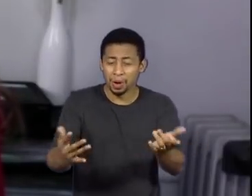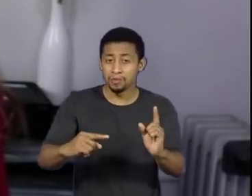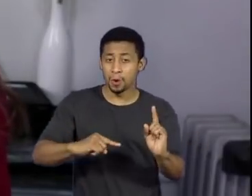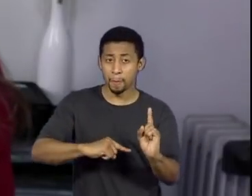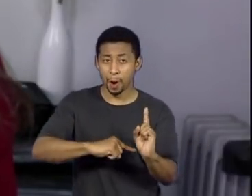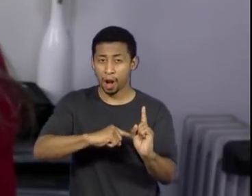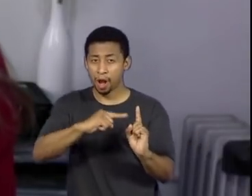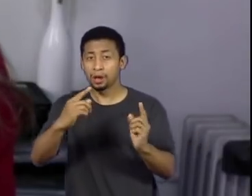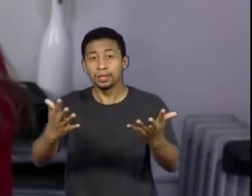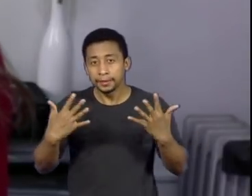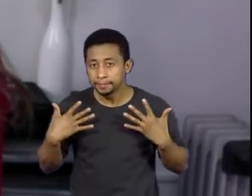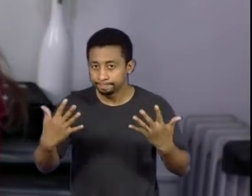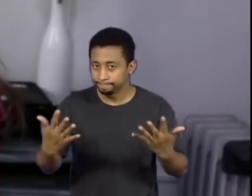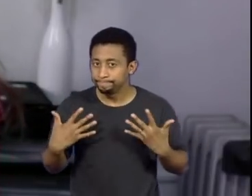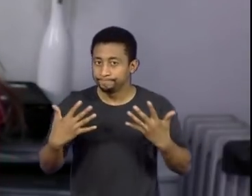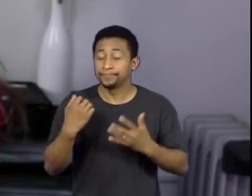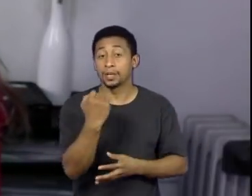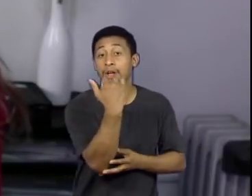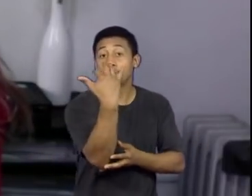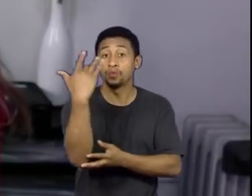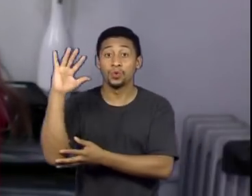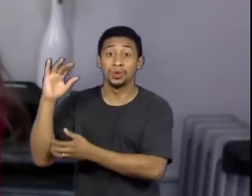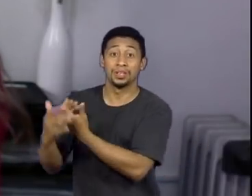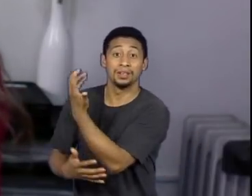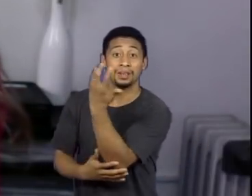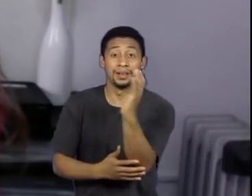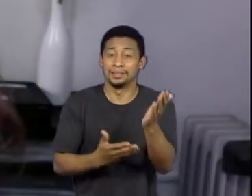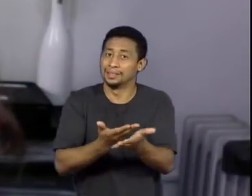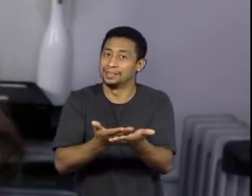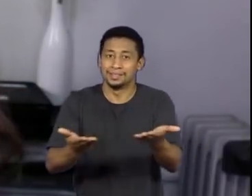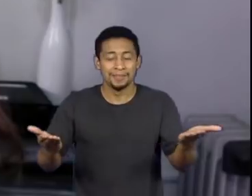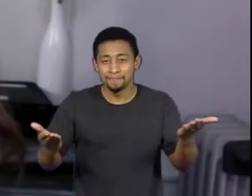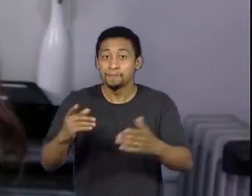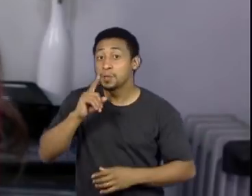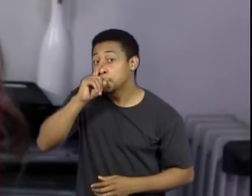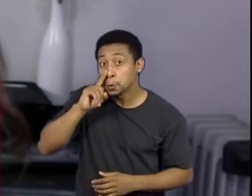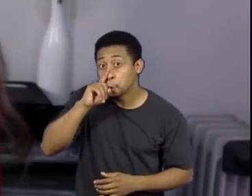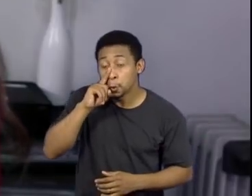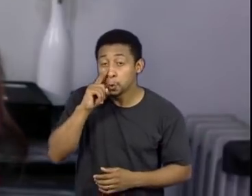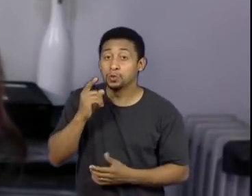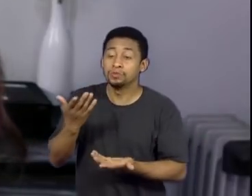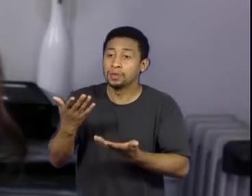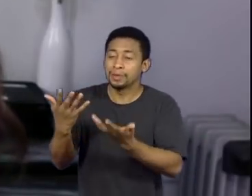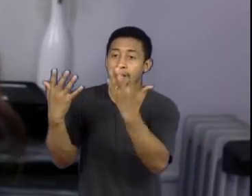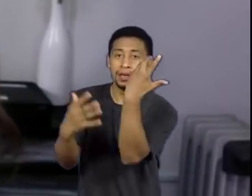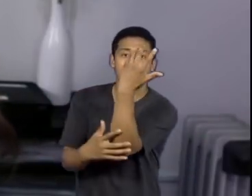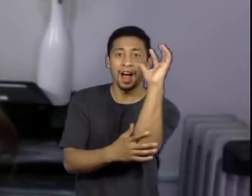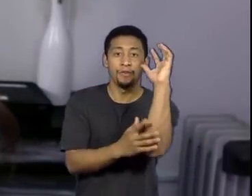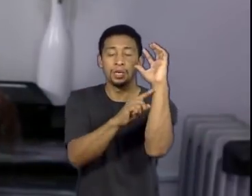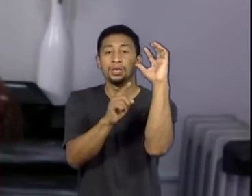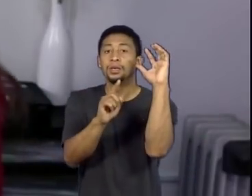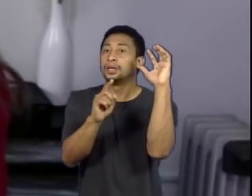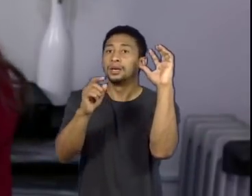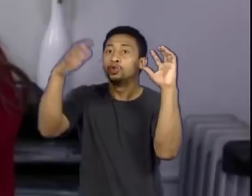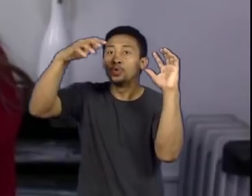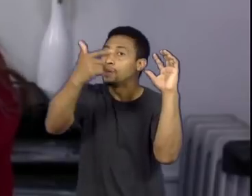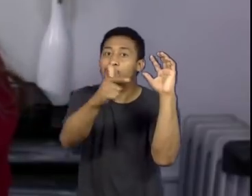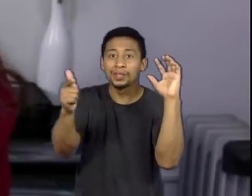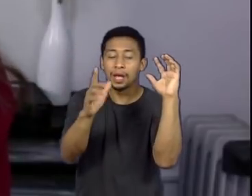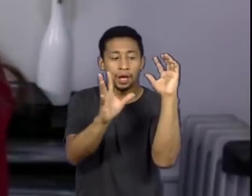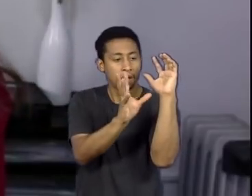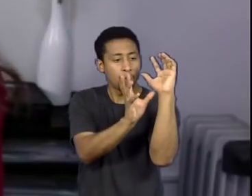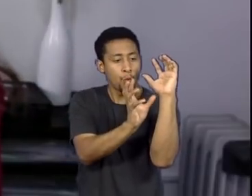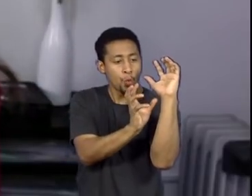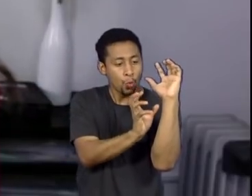aumenta a temperatura, tornando a floresta mais fácil de queimar. Então, aquele desmatamento que era para